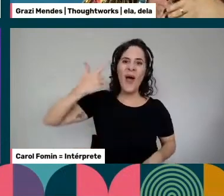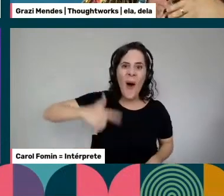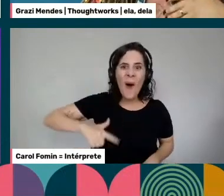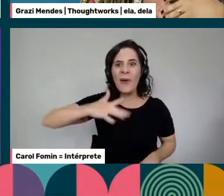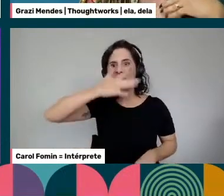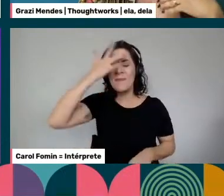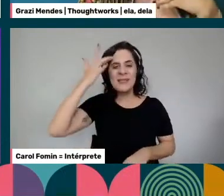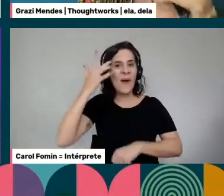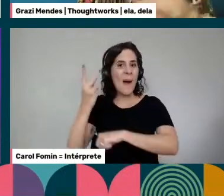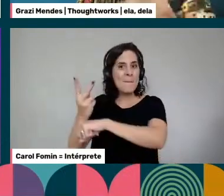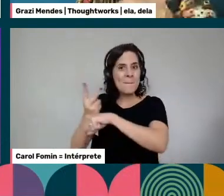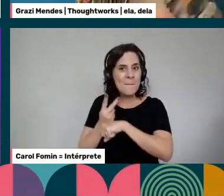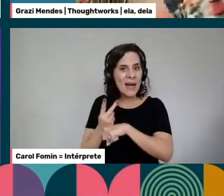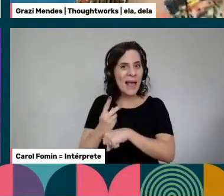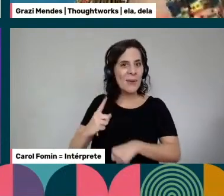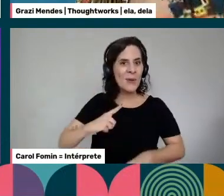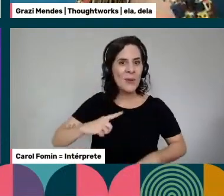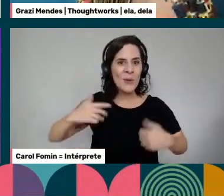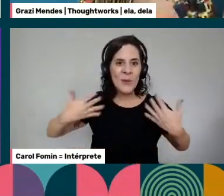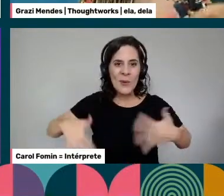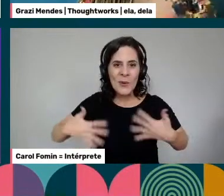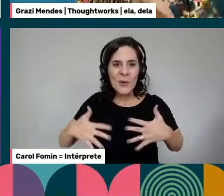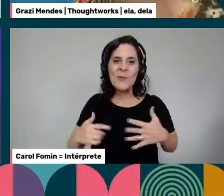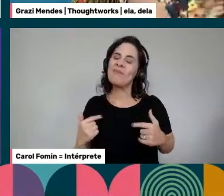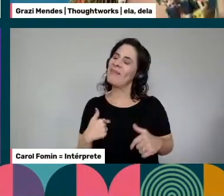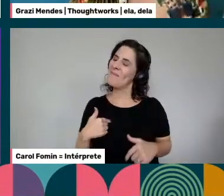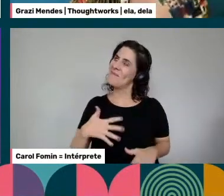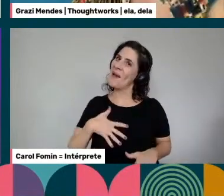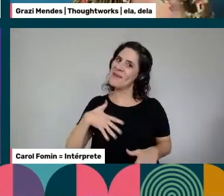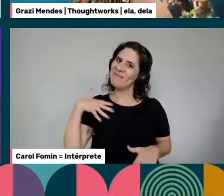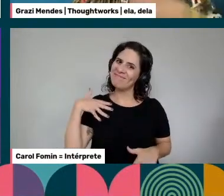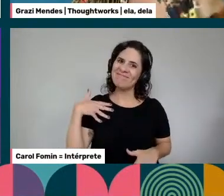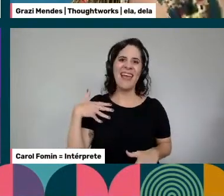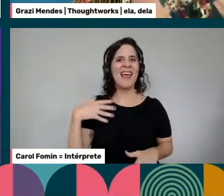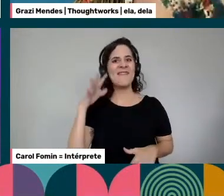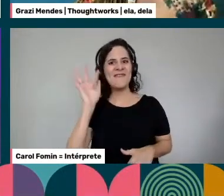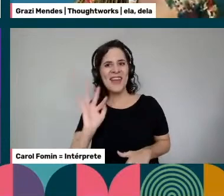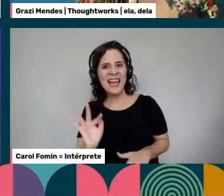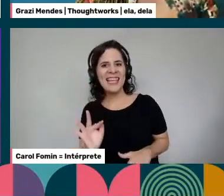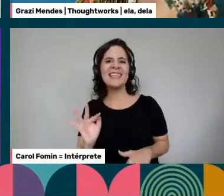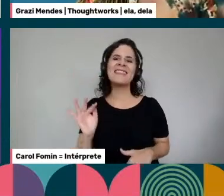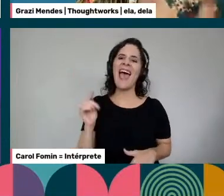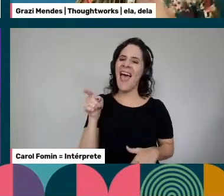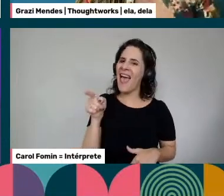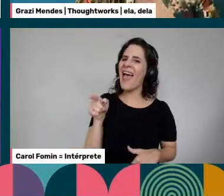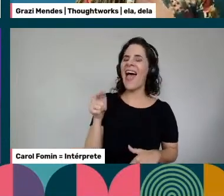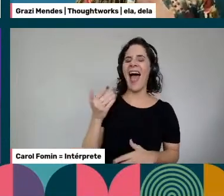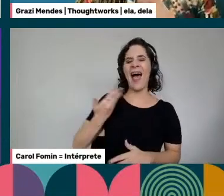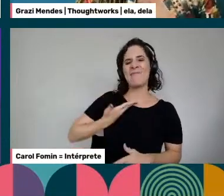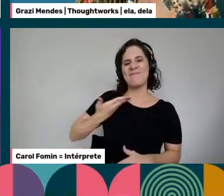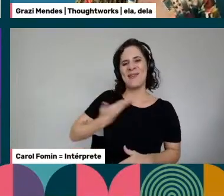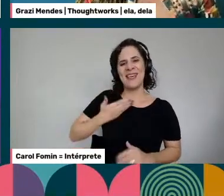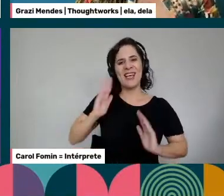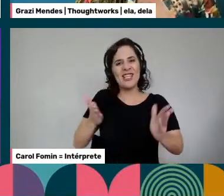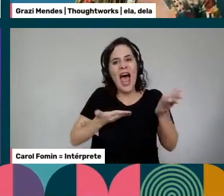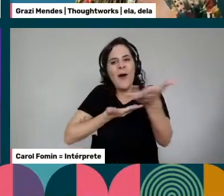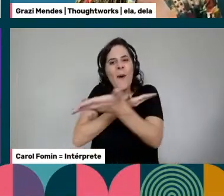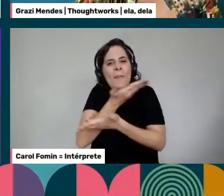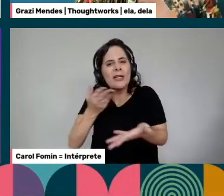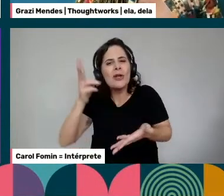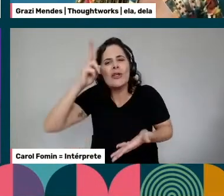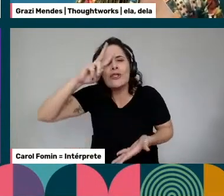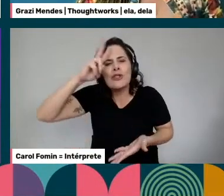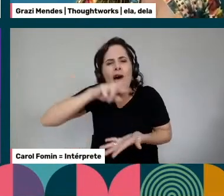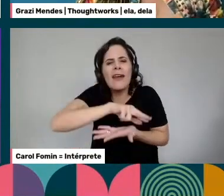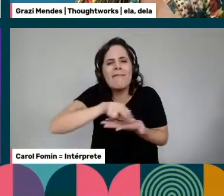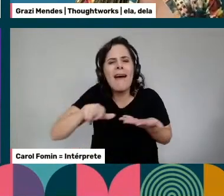super premiada, e eu tenho também o privilégio de chamar de amiga, né, que a gente pôde compartilhar tantas histórias aí também, que é